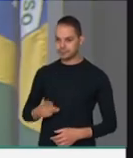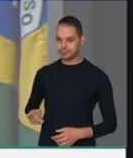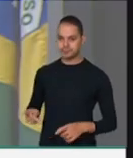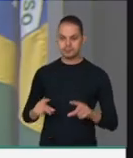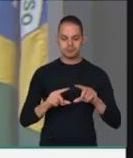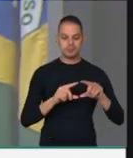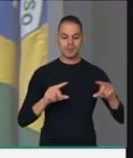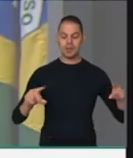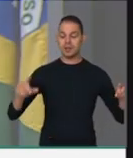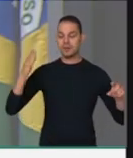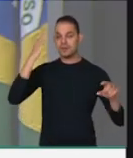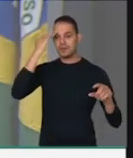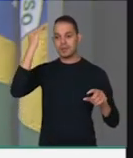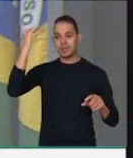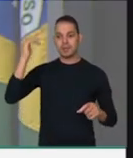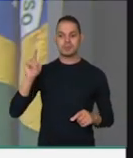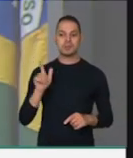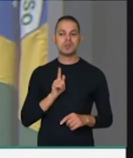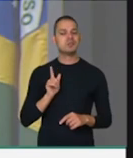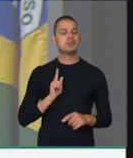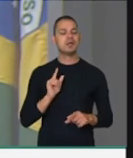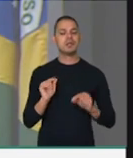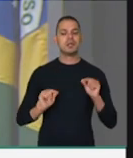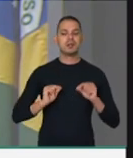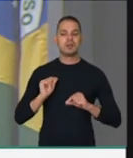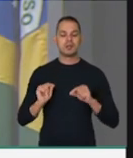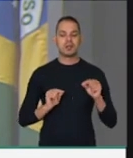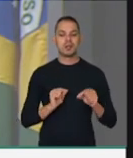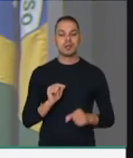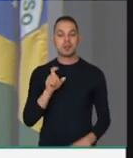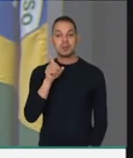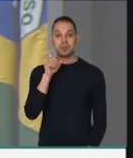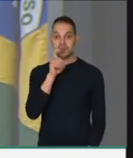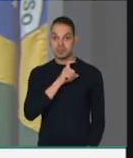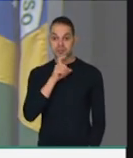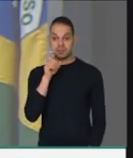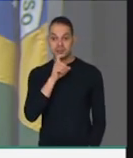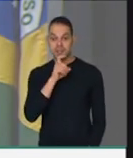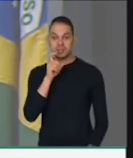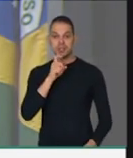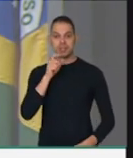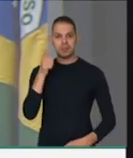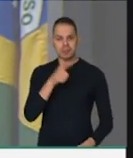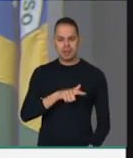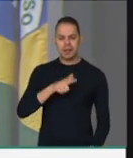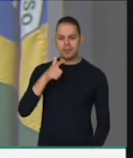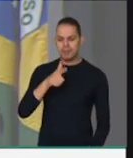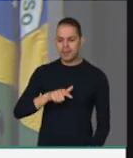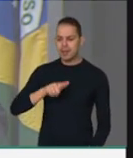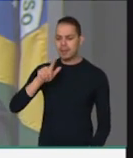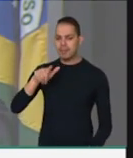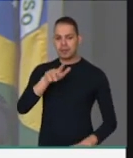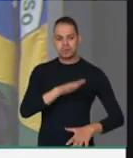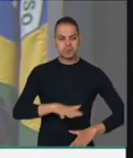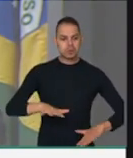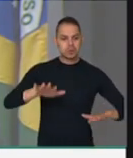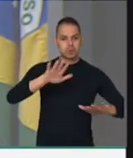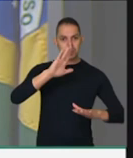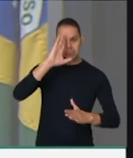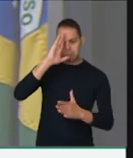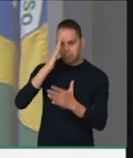ditado muito famoso que diz que uma mentira contada mil vezes torna-se realidade